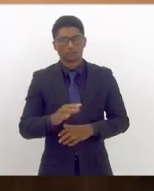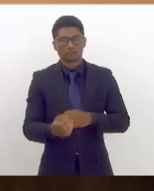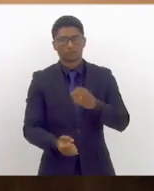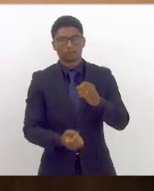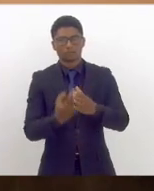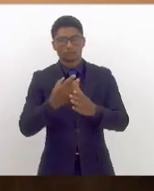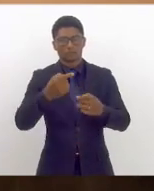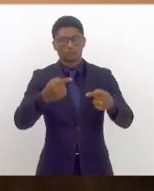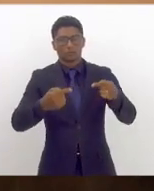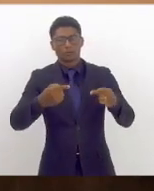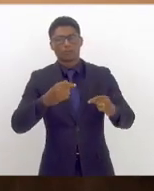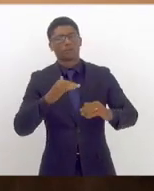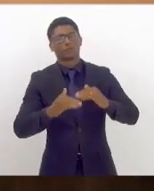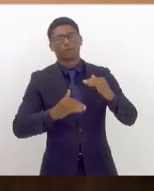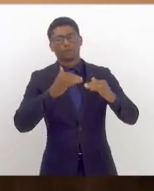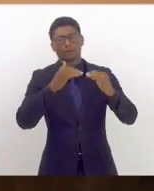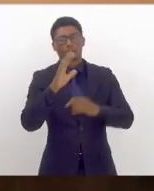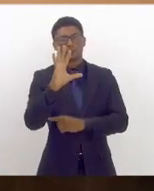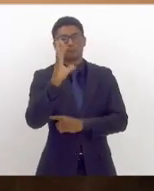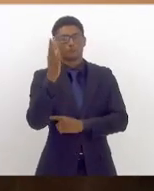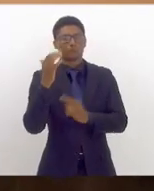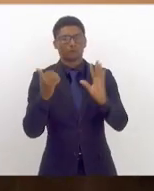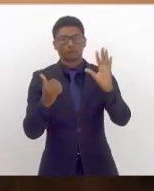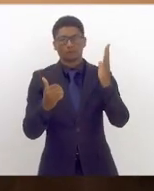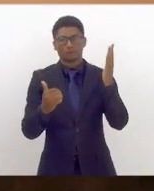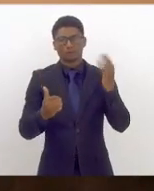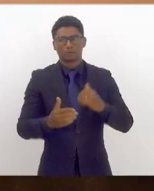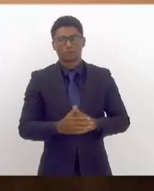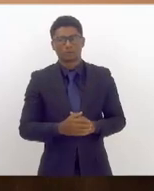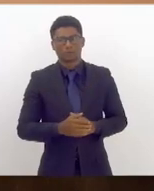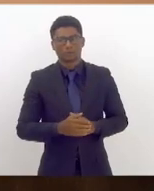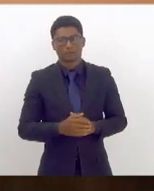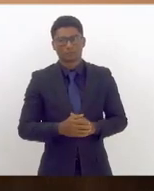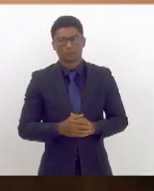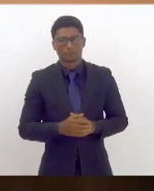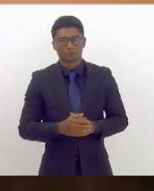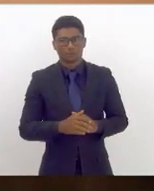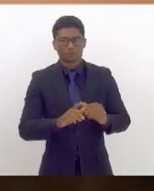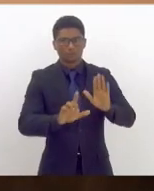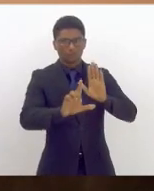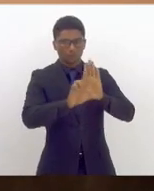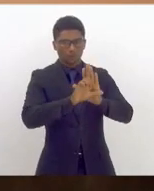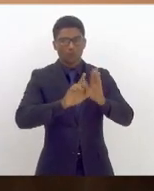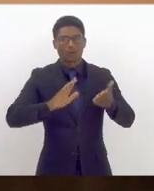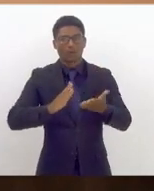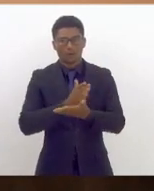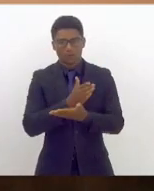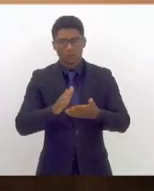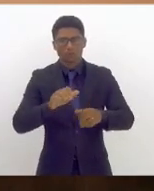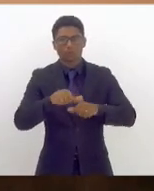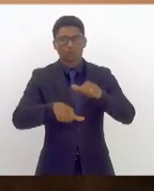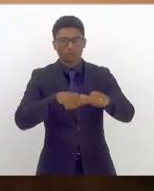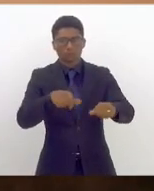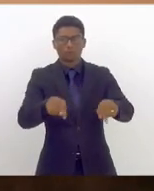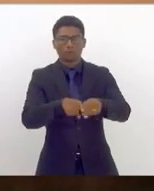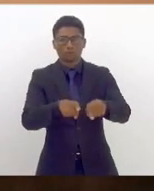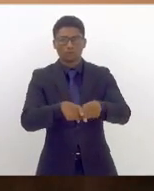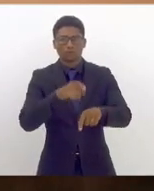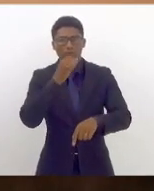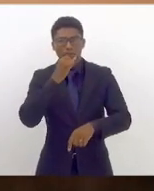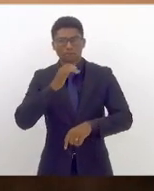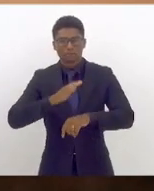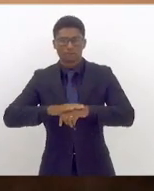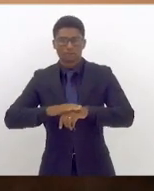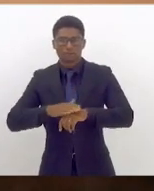estadual desenvolvimento Florestal né altera algumas leis inclusive algumas de minha autoria como um